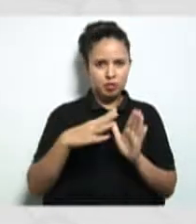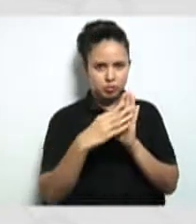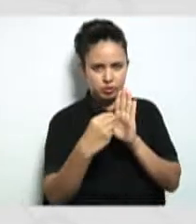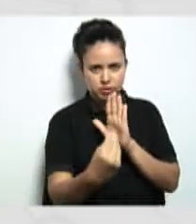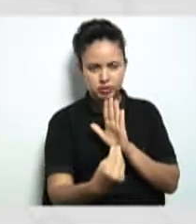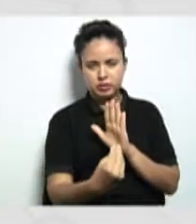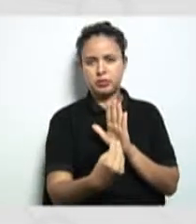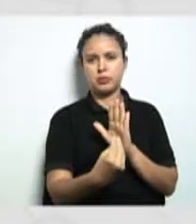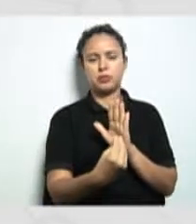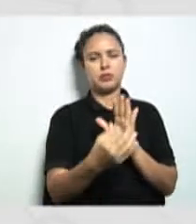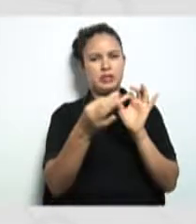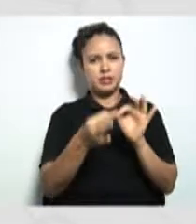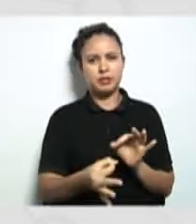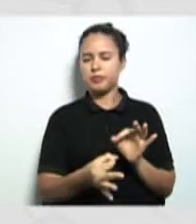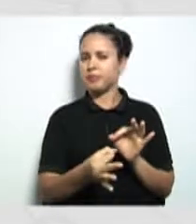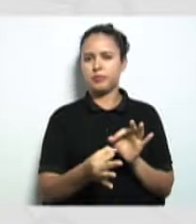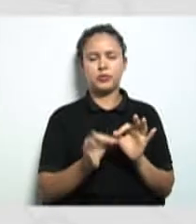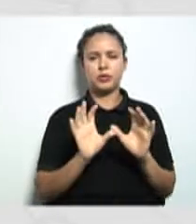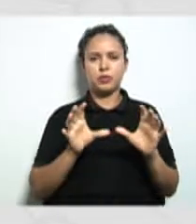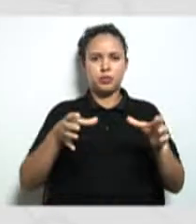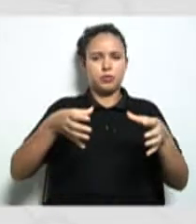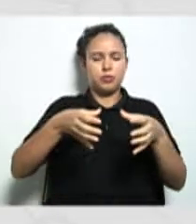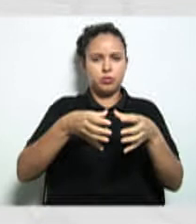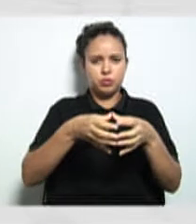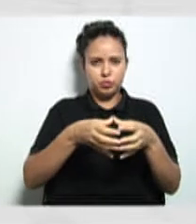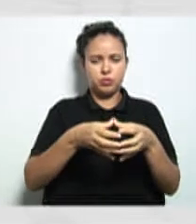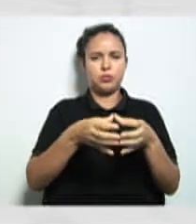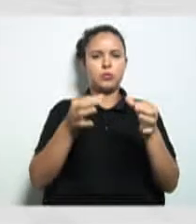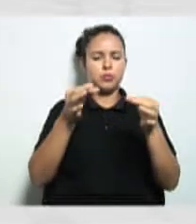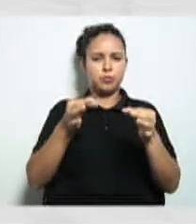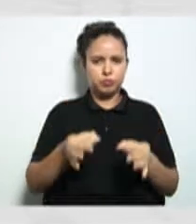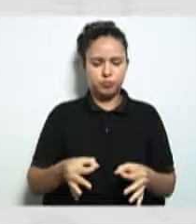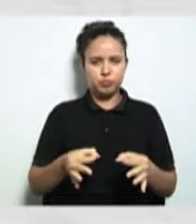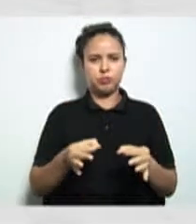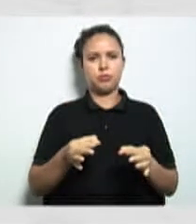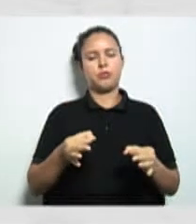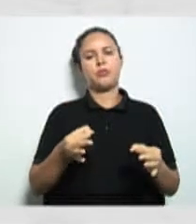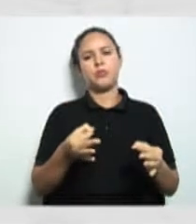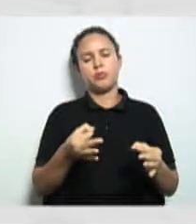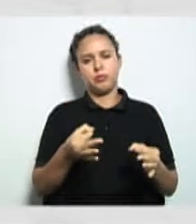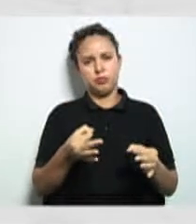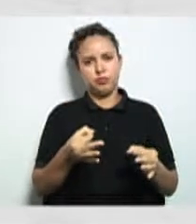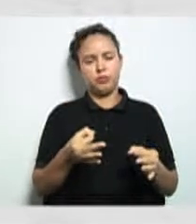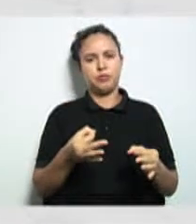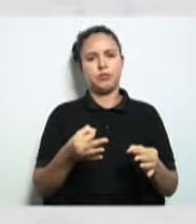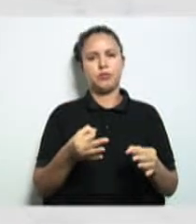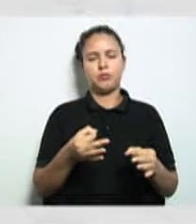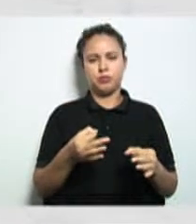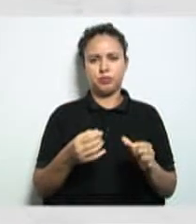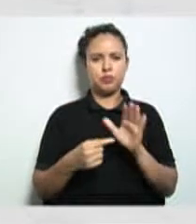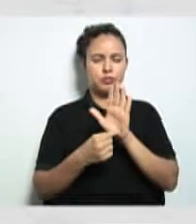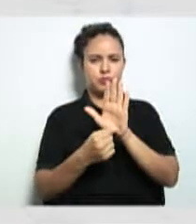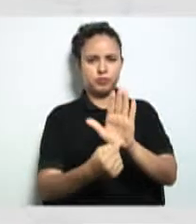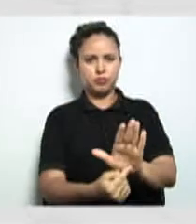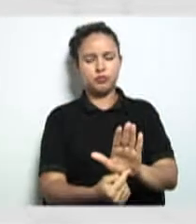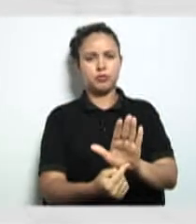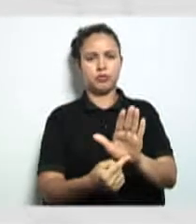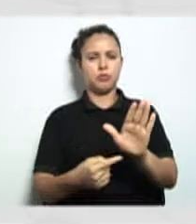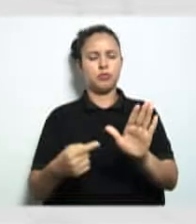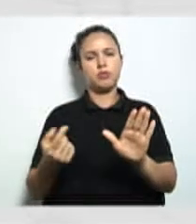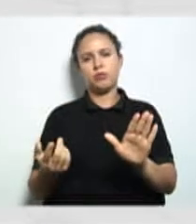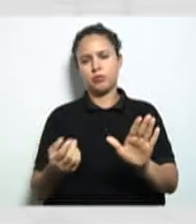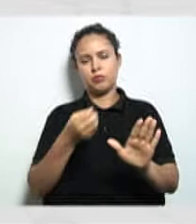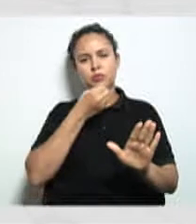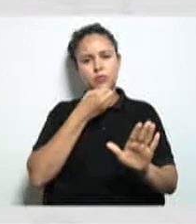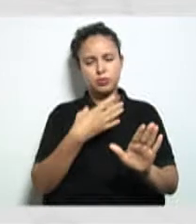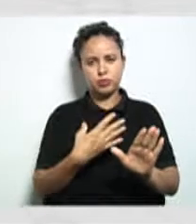É apenas um conjunto ordenado de procedimentos que se mostram eficientes ao